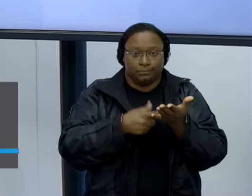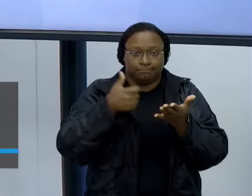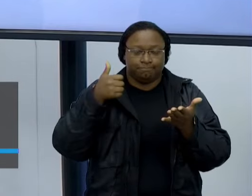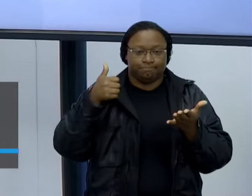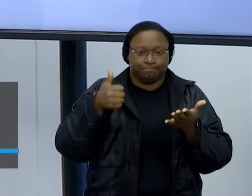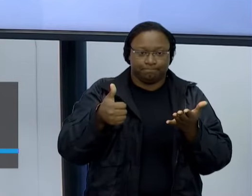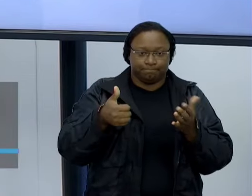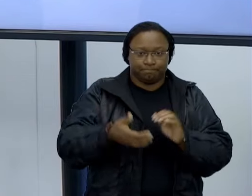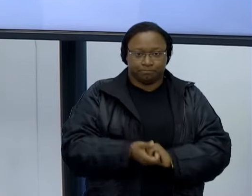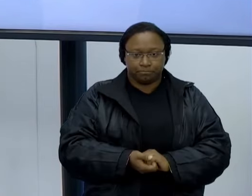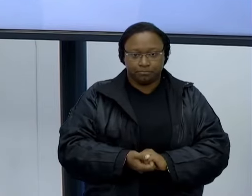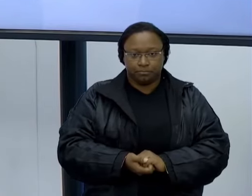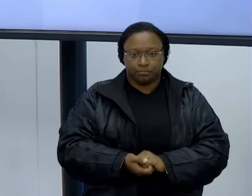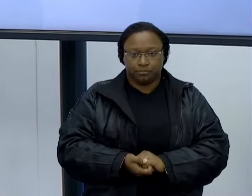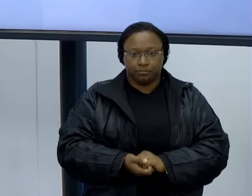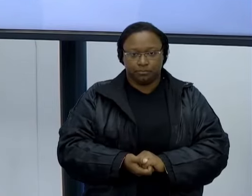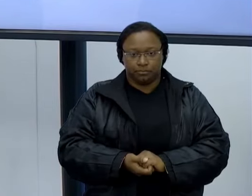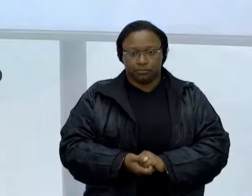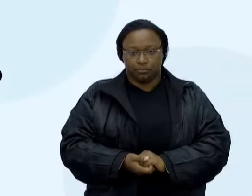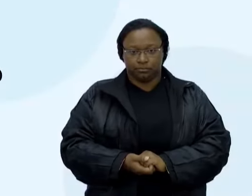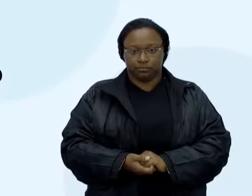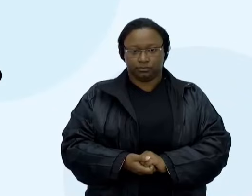bom. Bom, vamos considerar então